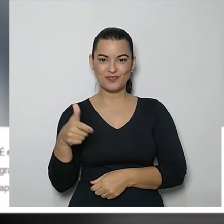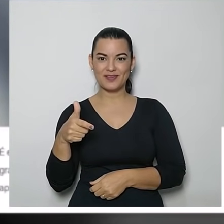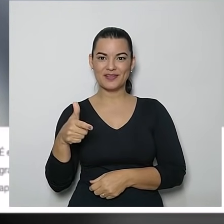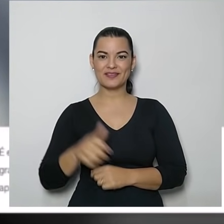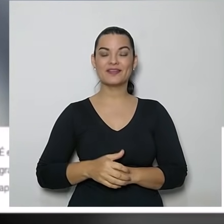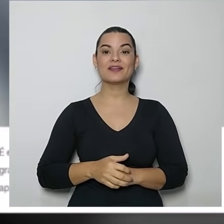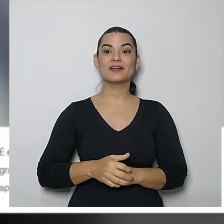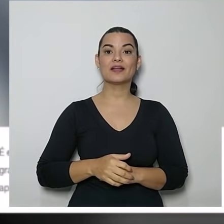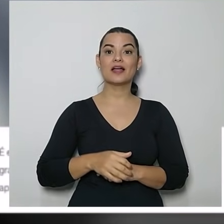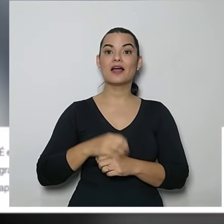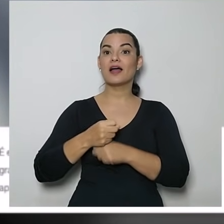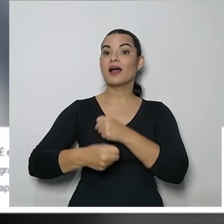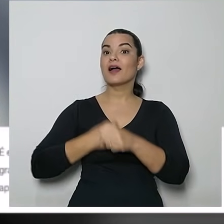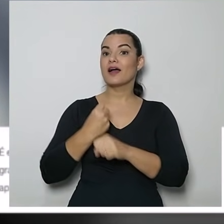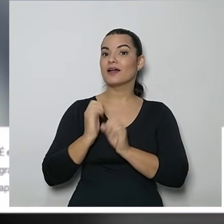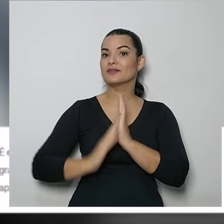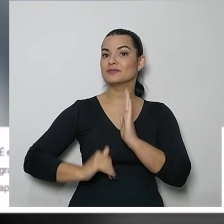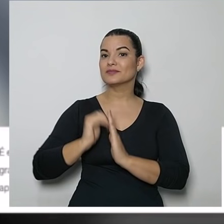feita em